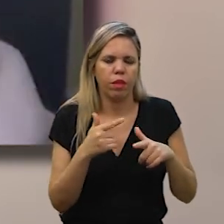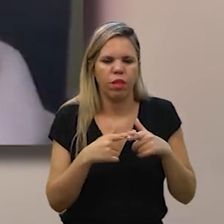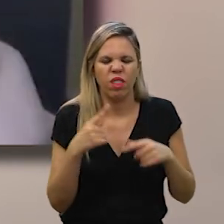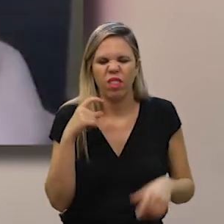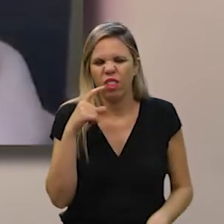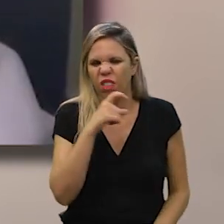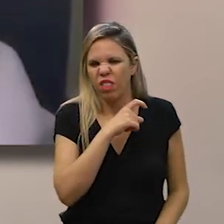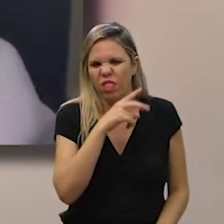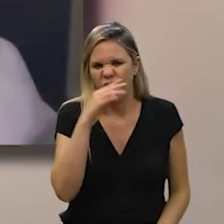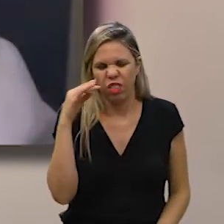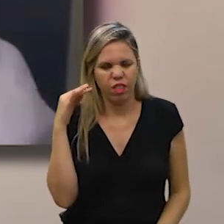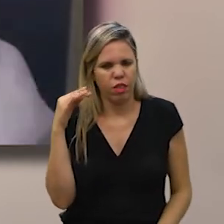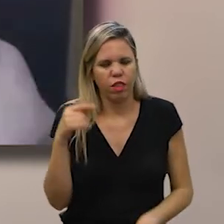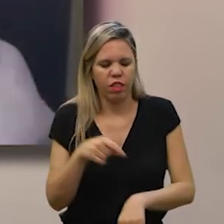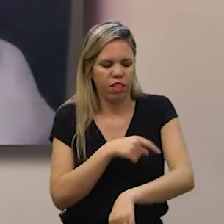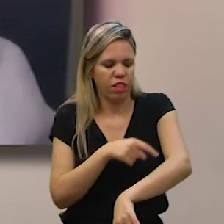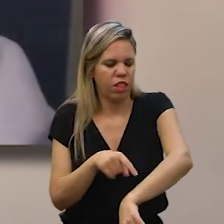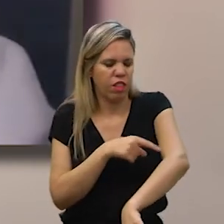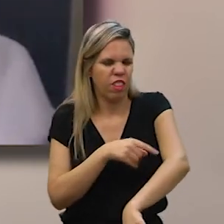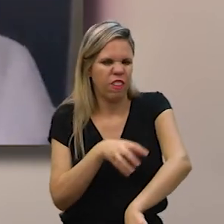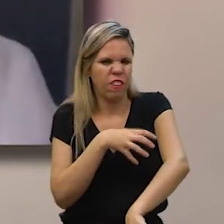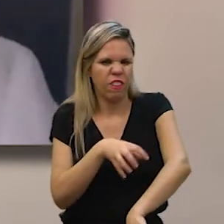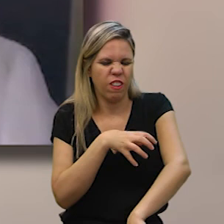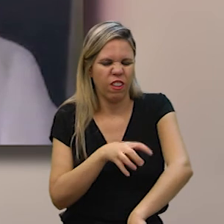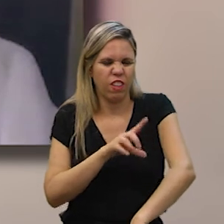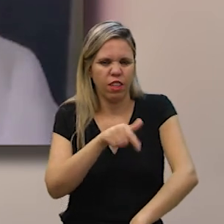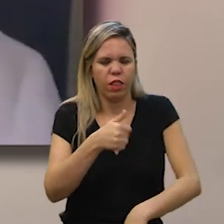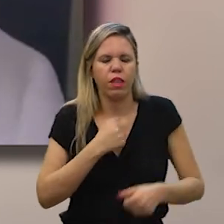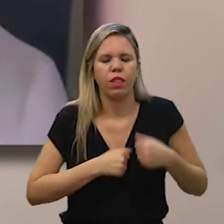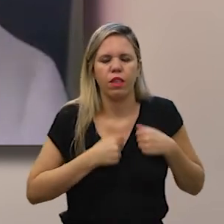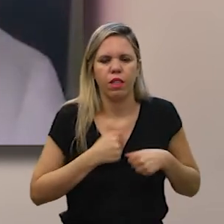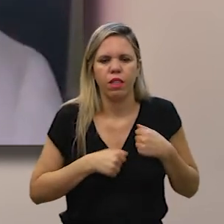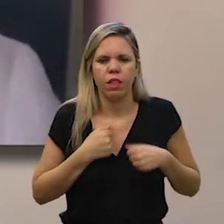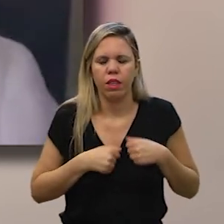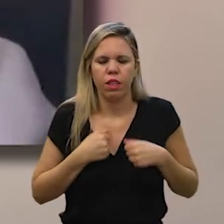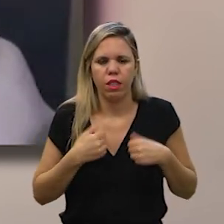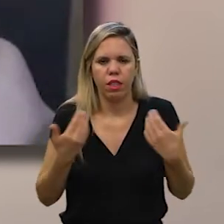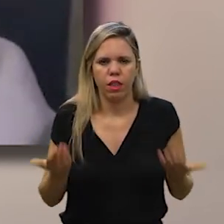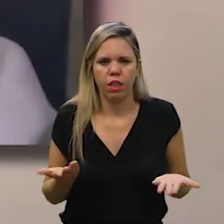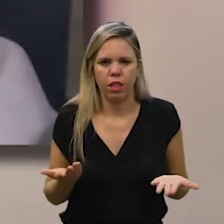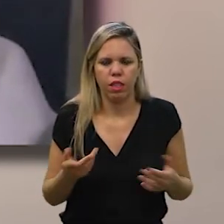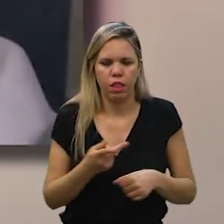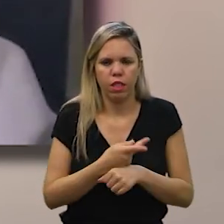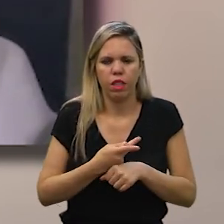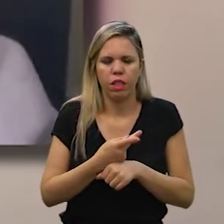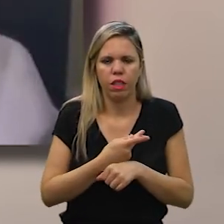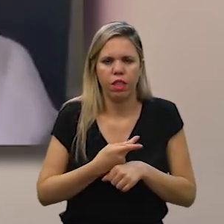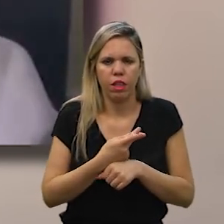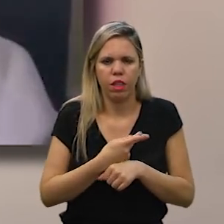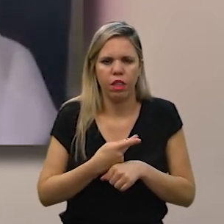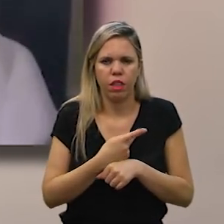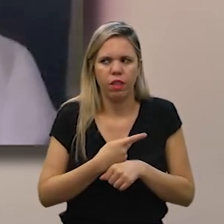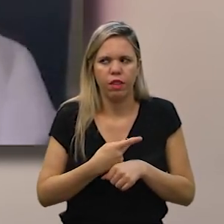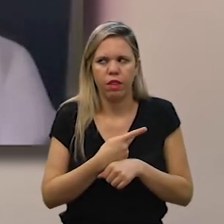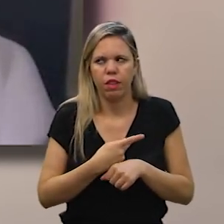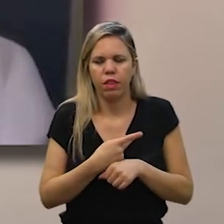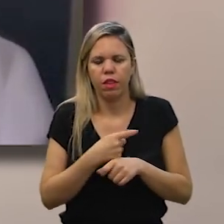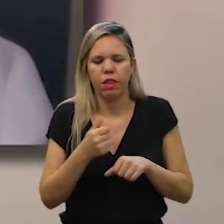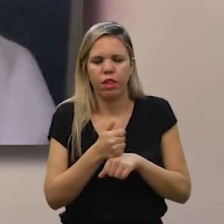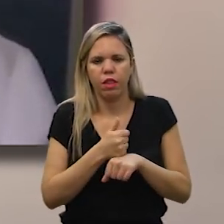por perfume, a pele começa a coçar muito depois do banho, então ela procura